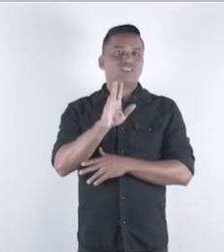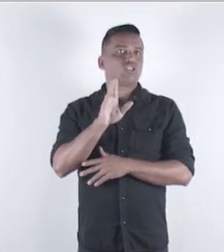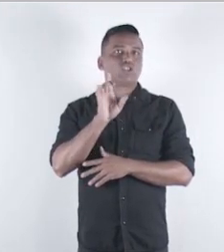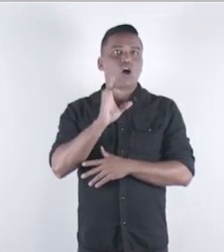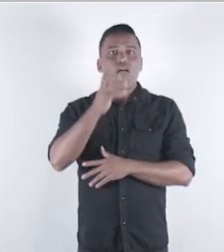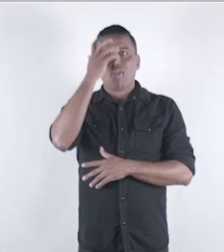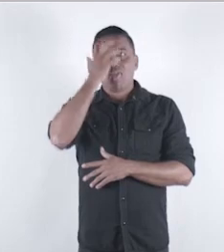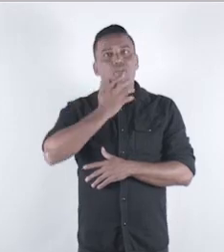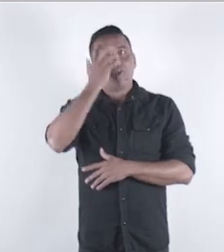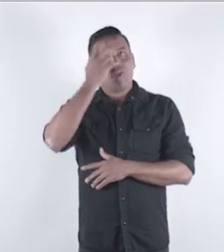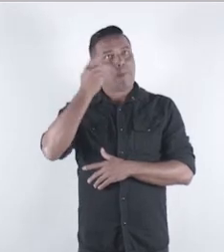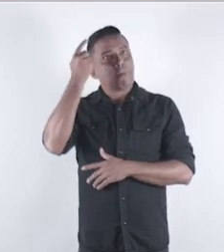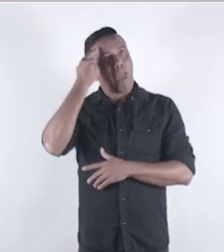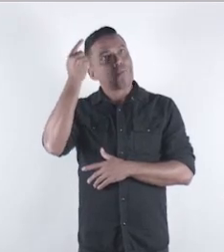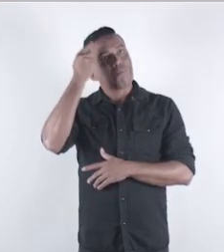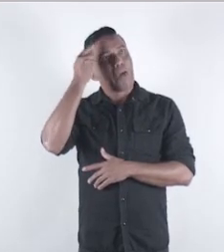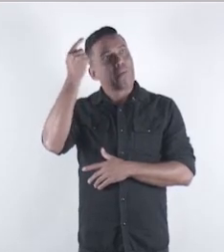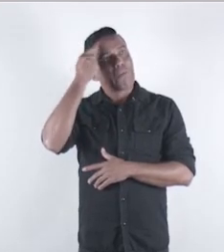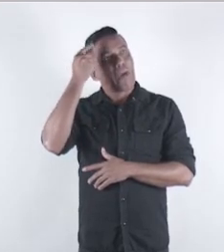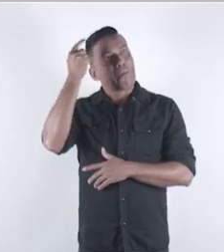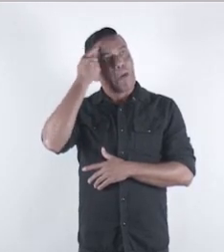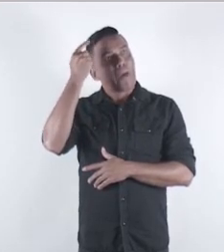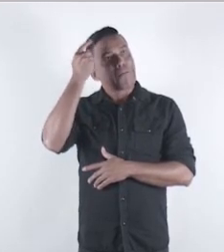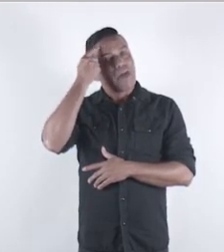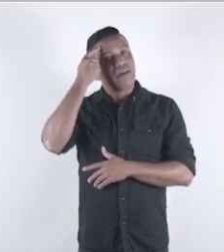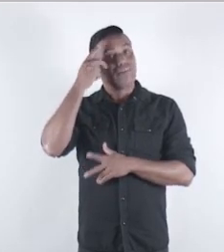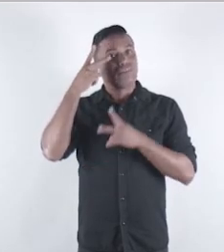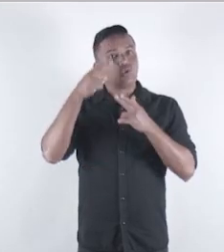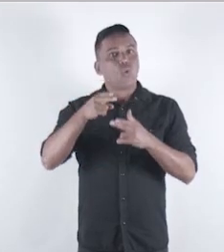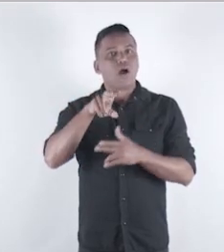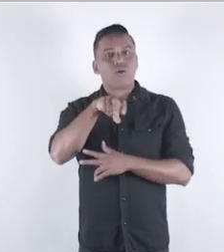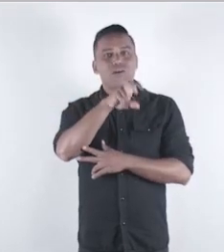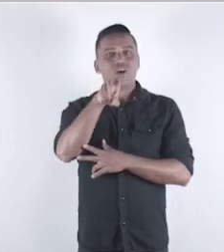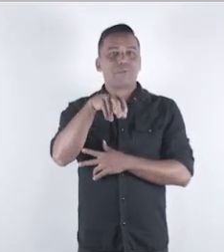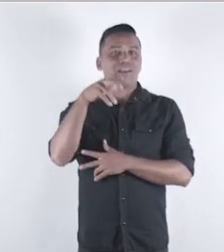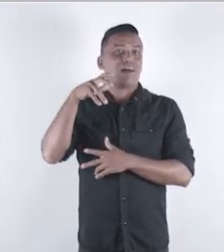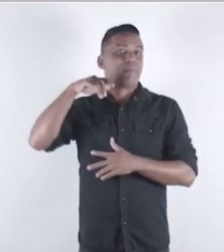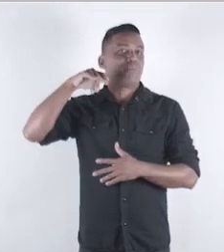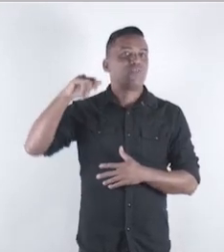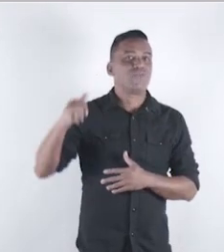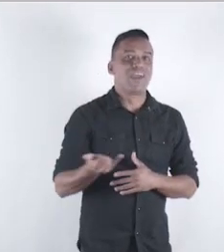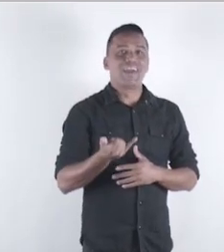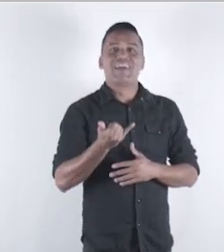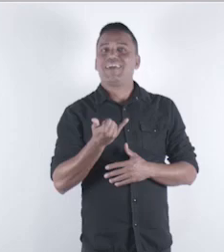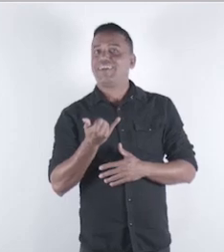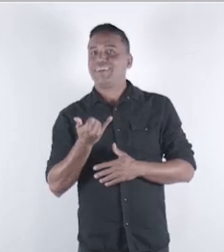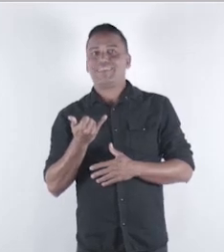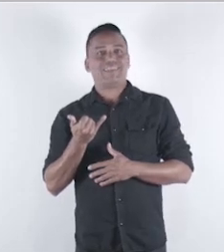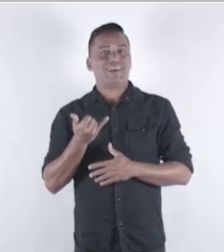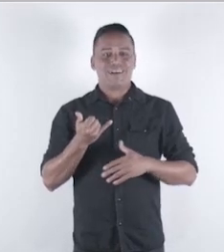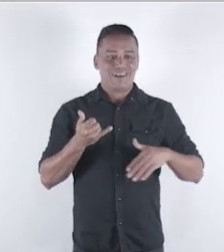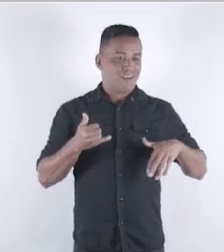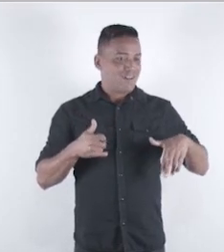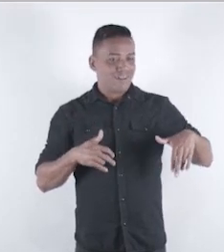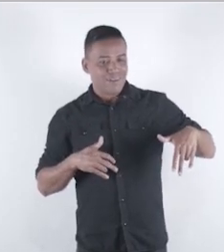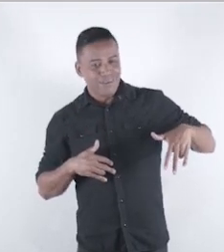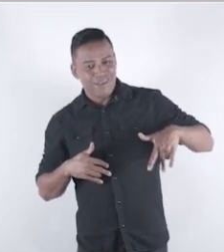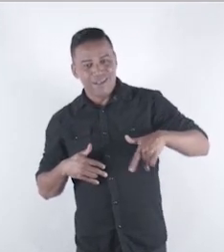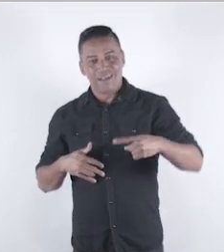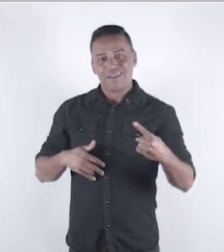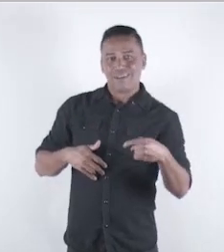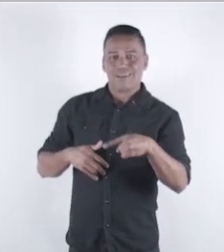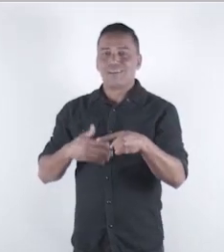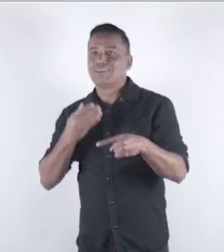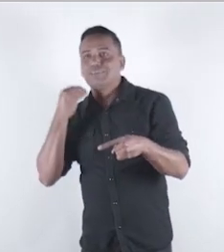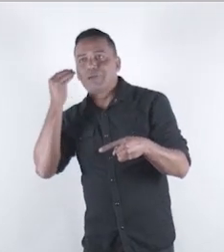fixada em ser igual àquela cobra. Ela aproveita o caminho. Ela desfruta do trajeto, então ela experimenta os